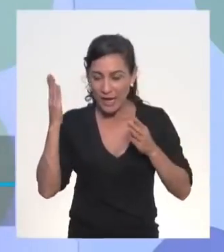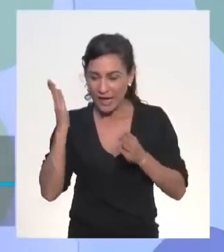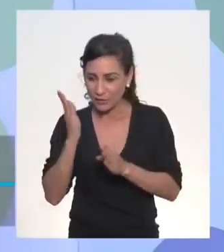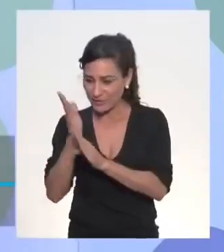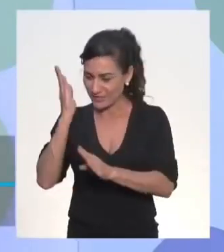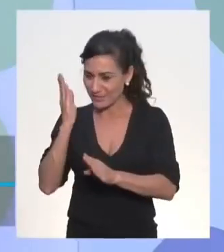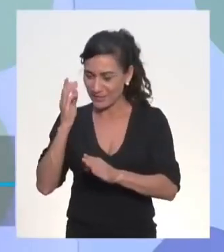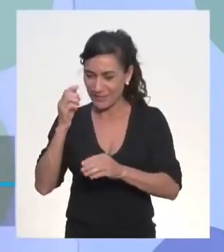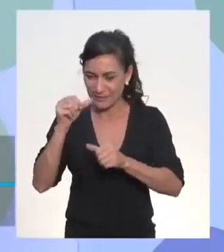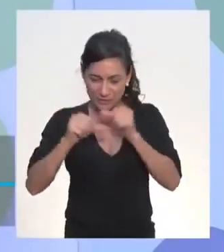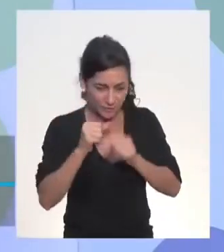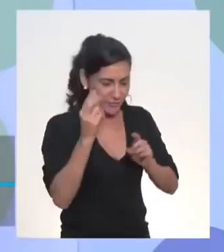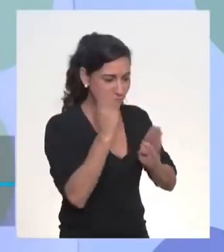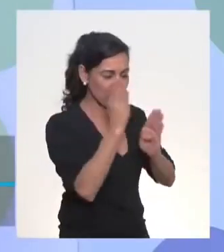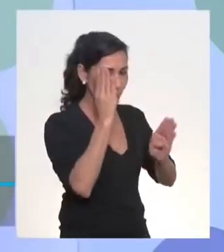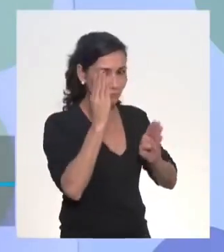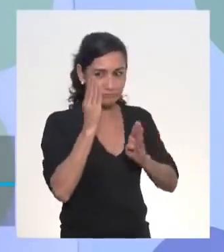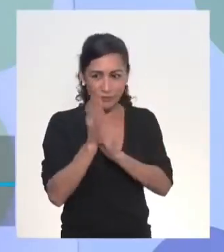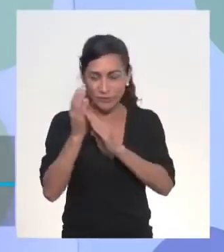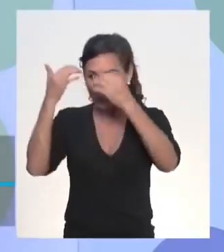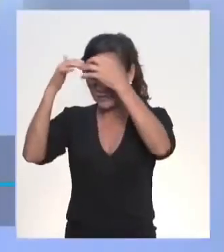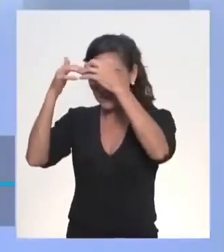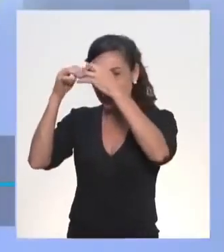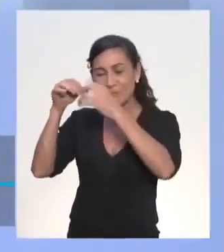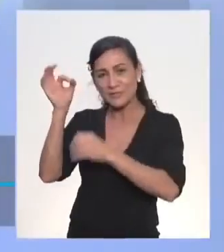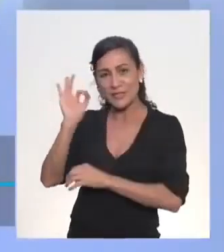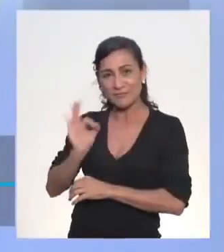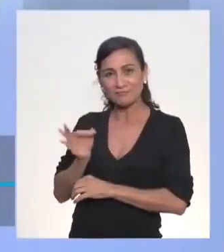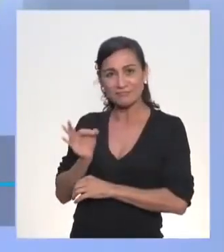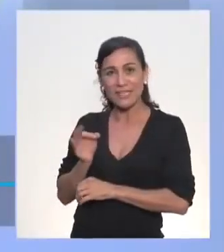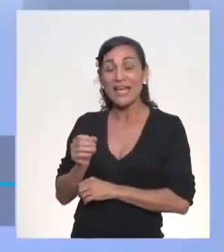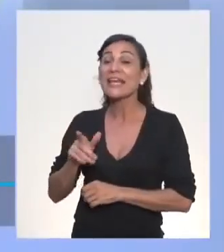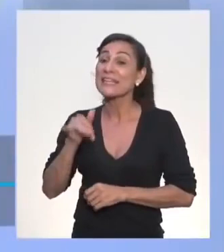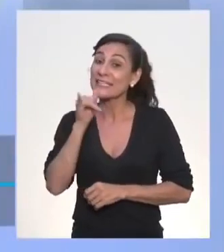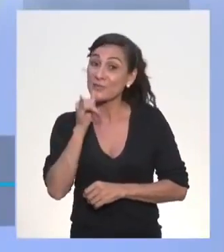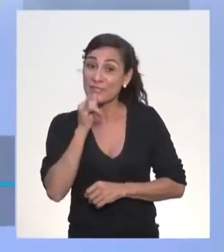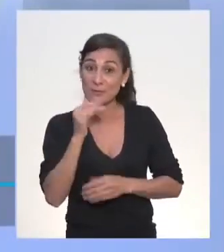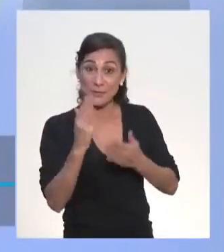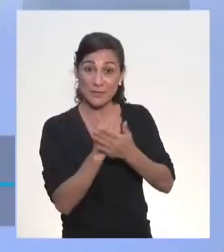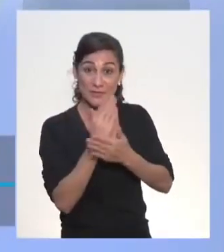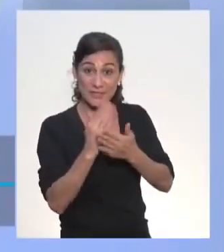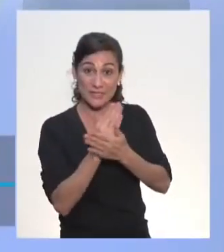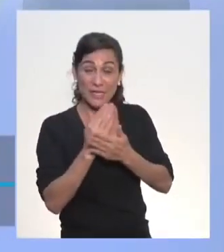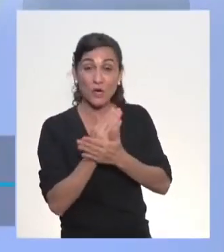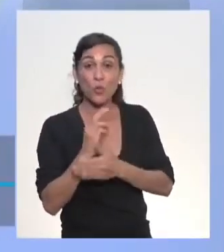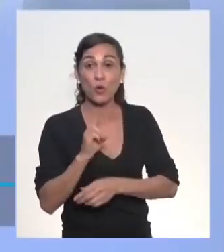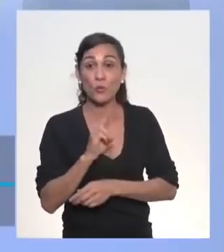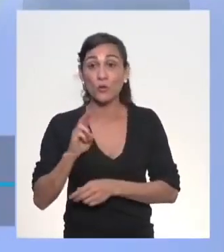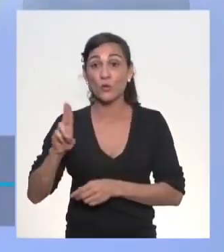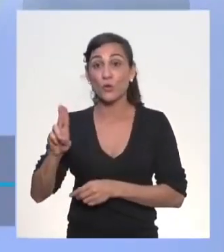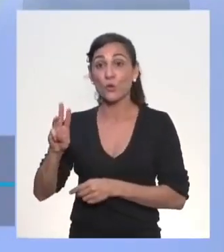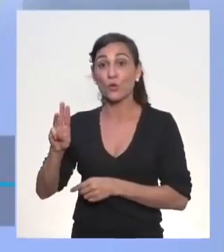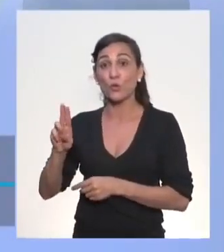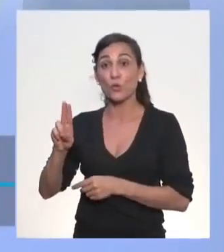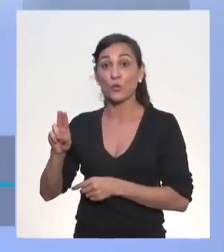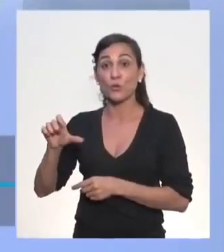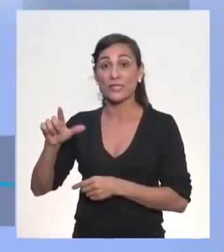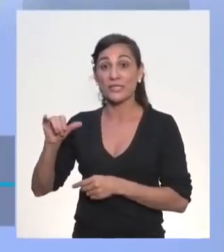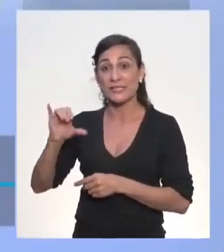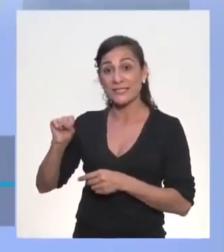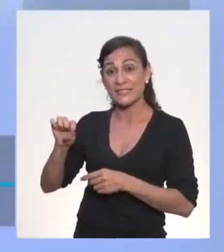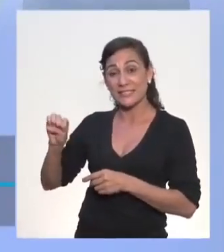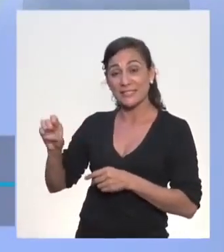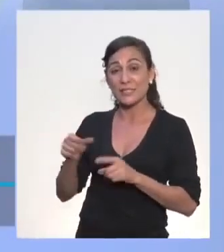daqui a pouco outra, a nossa mente, ela funciona assim, Tenho né? até um exemplo sobre isso, professora. Tem um livro chamado Ulisses, que uma personagem chamada Molly